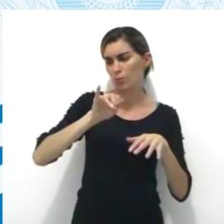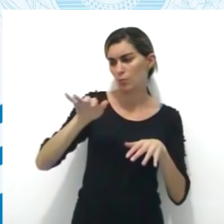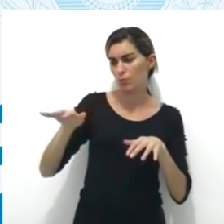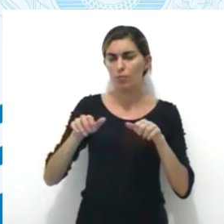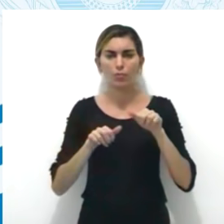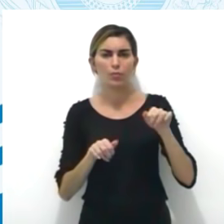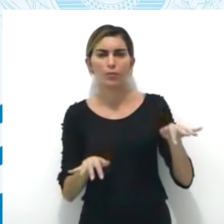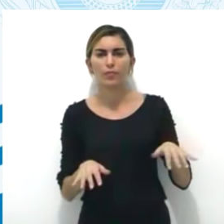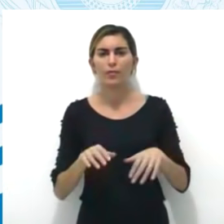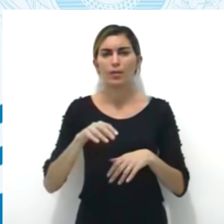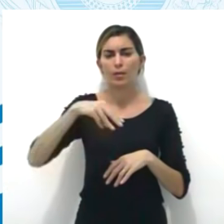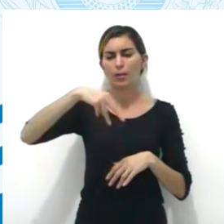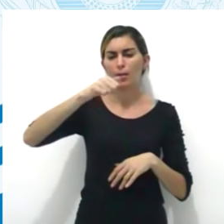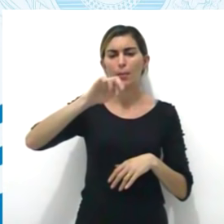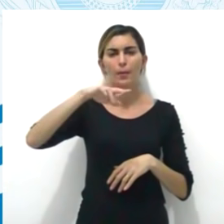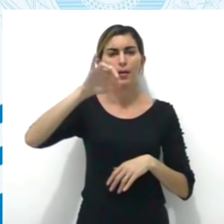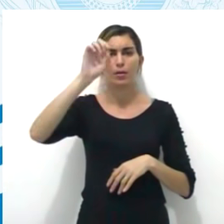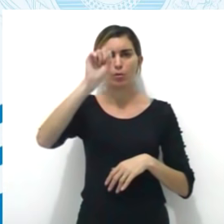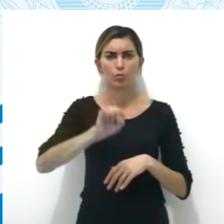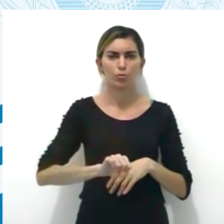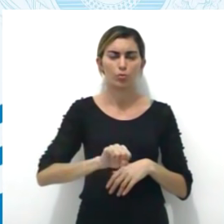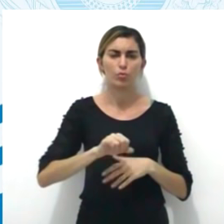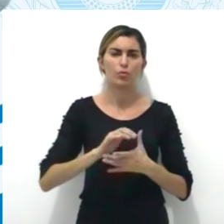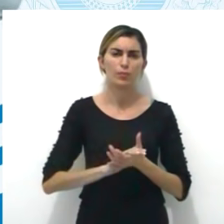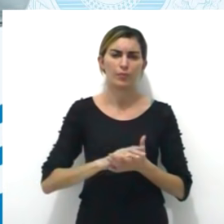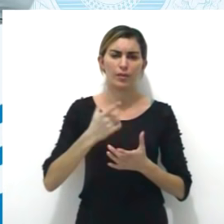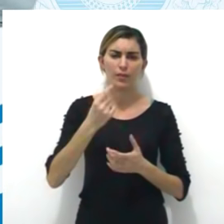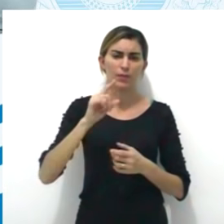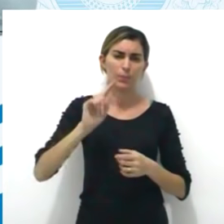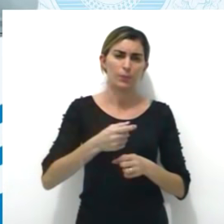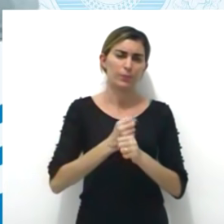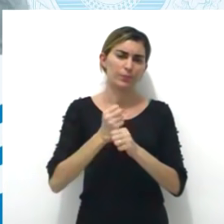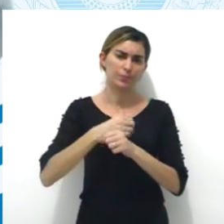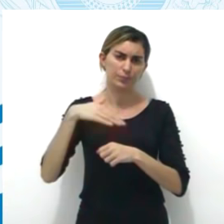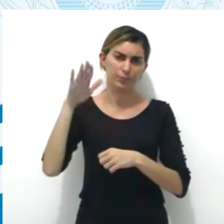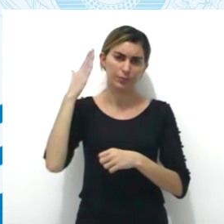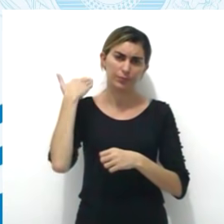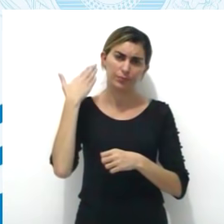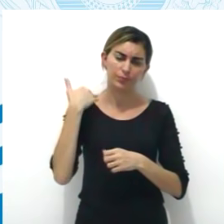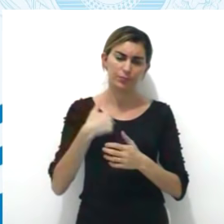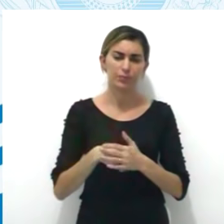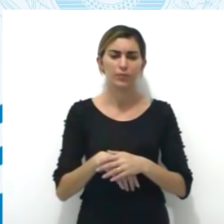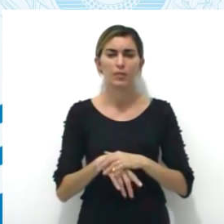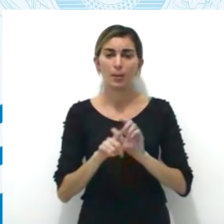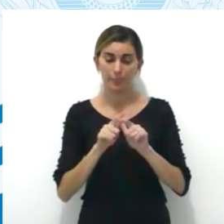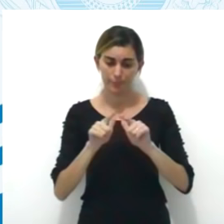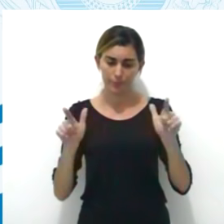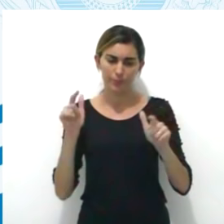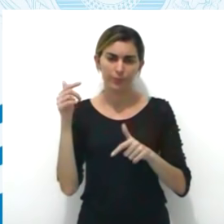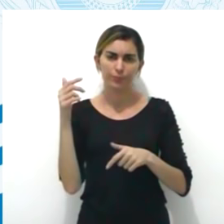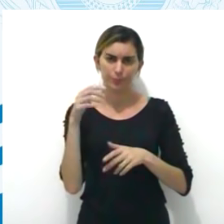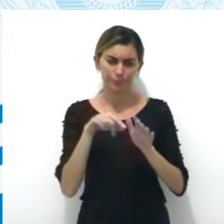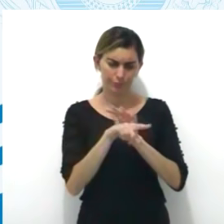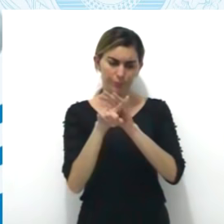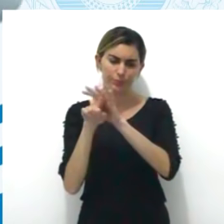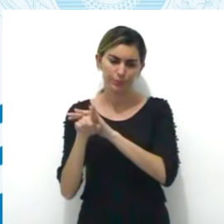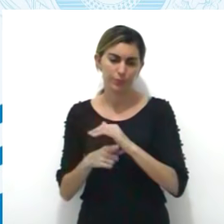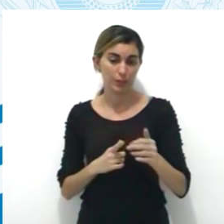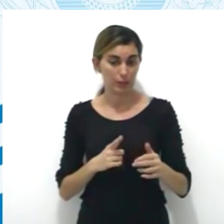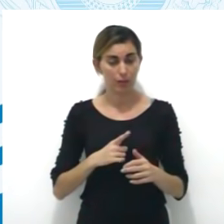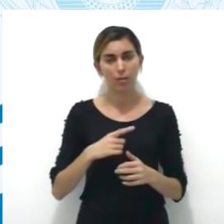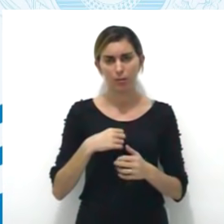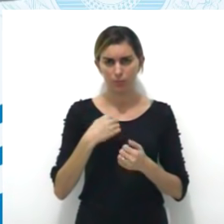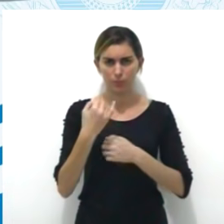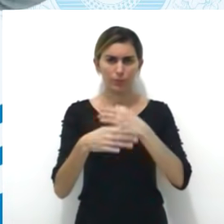o povoamento da América do Sul teve início quando? 20.000 anos AC. Segundo a maioria dos pesquisadores.